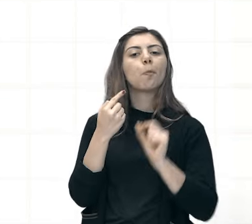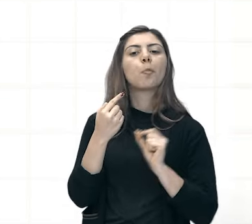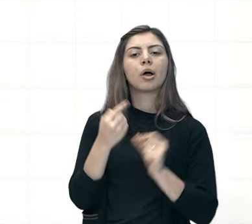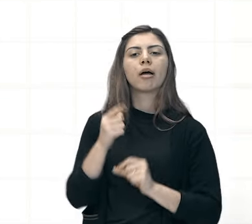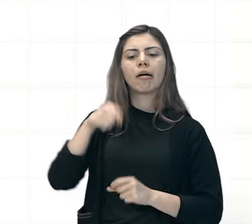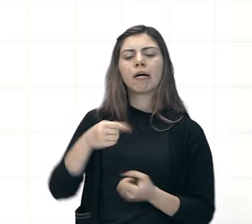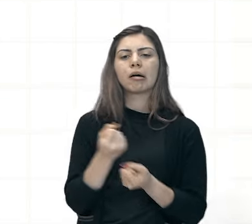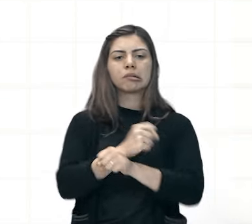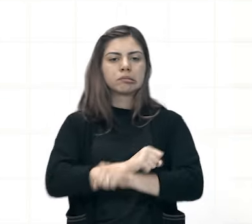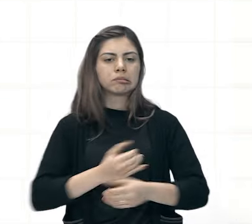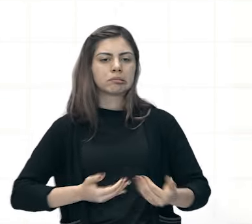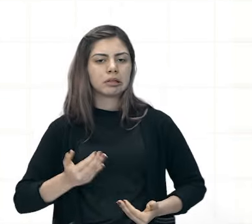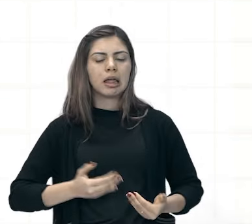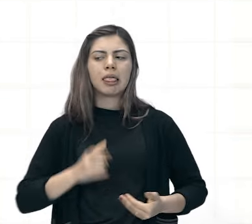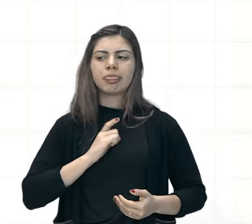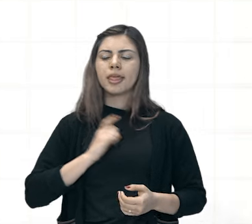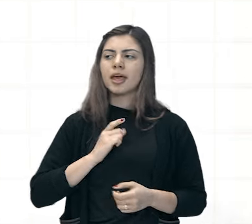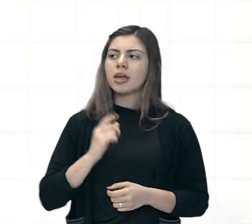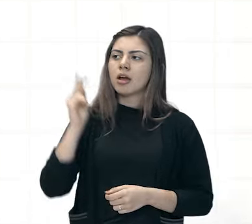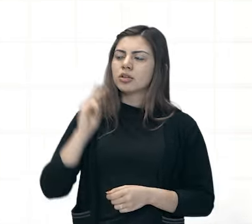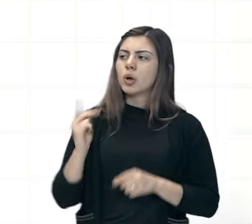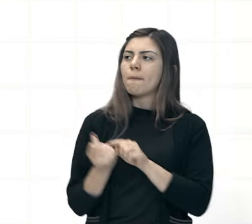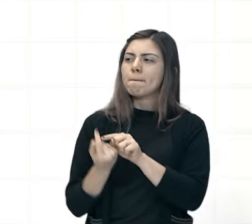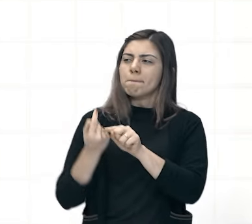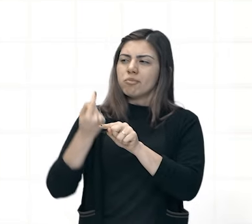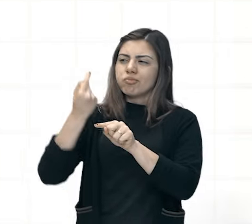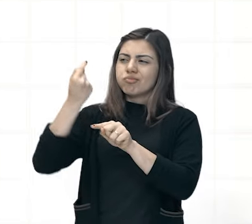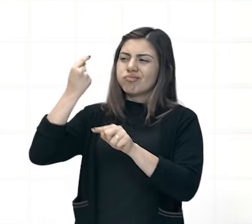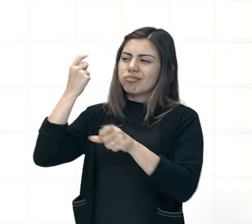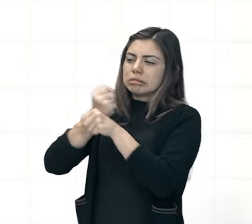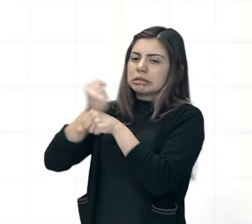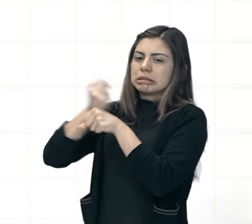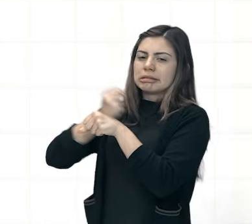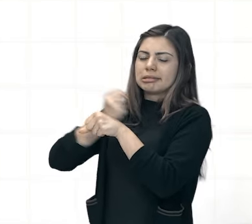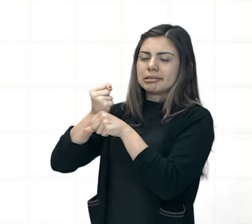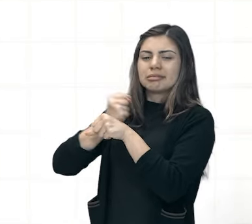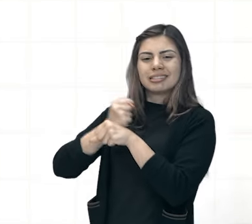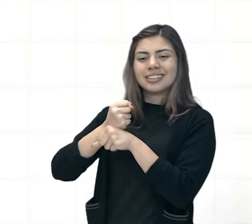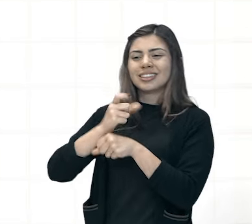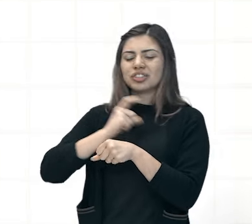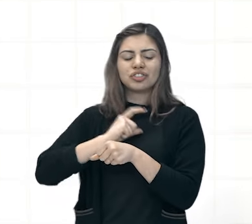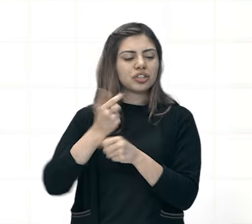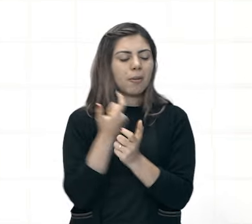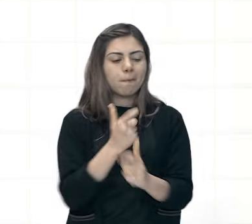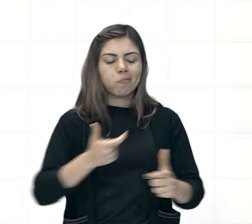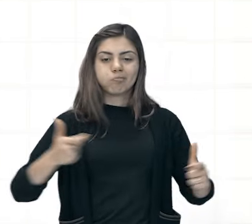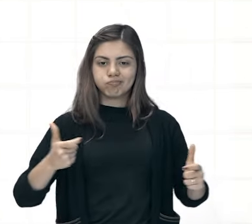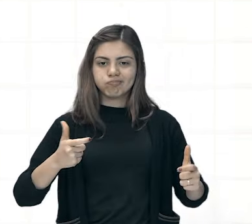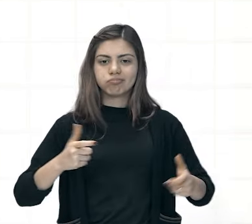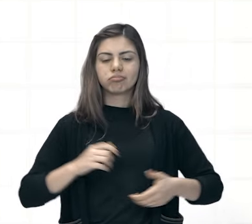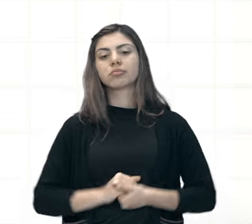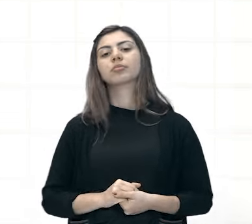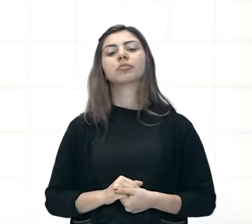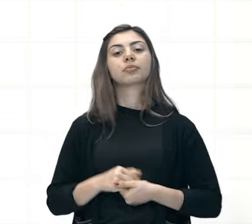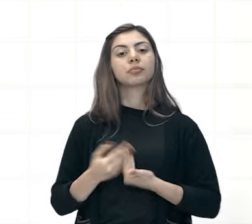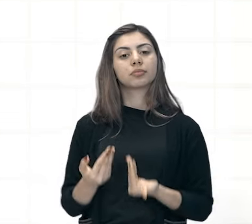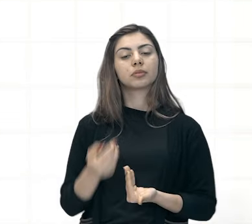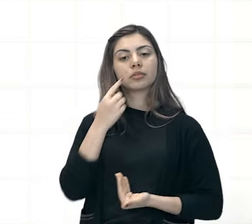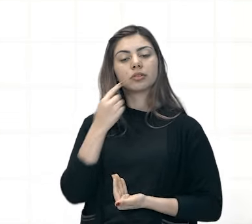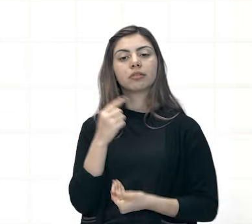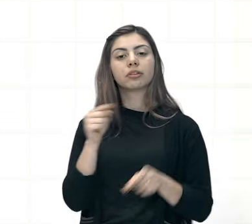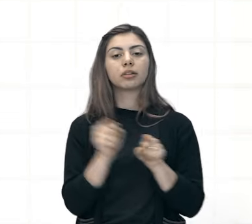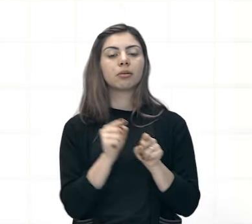um fenômeno histórico, amplo e variado, tá? Vamos ver também as relações